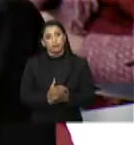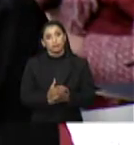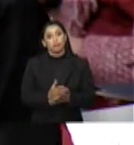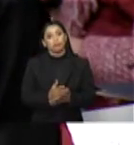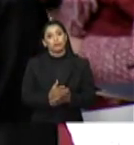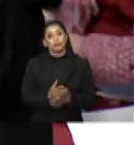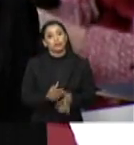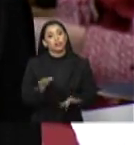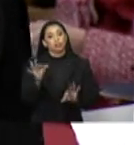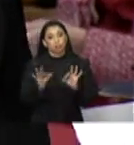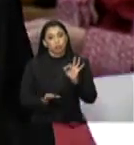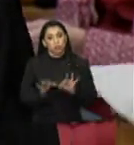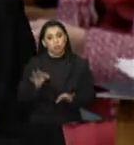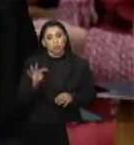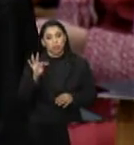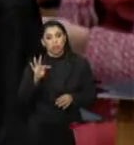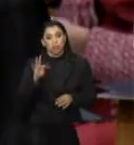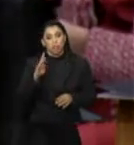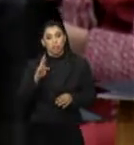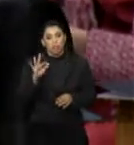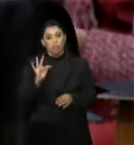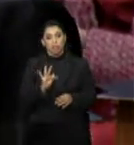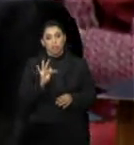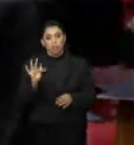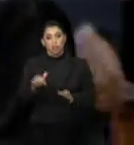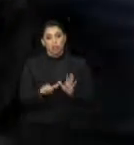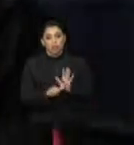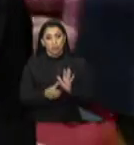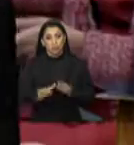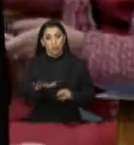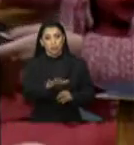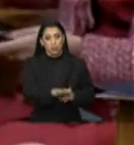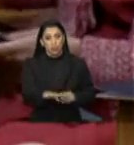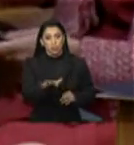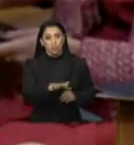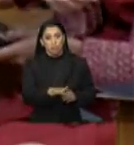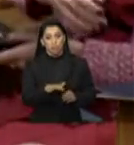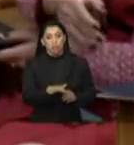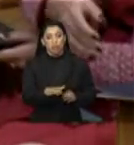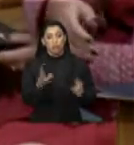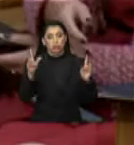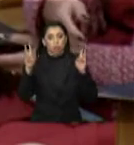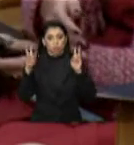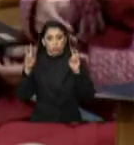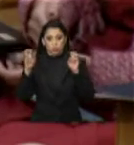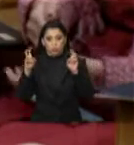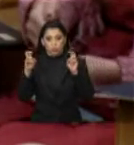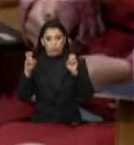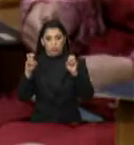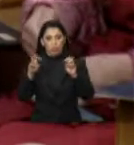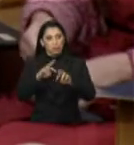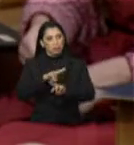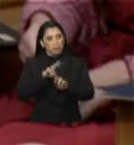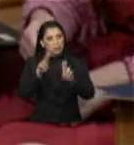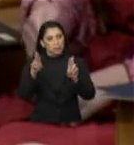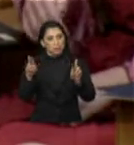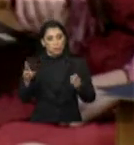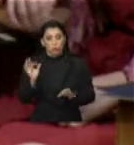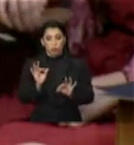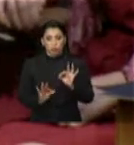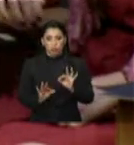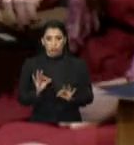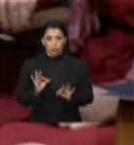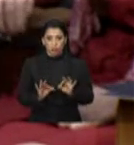o julgamento do TRF da Primeira Região exatamente tratando de tema diversos do que foi